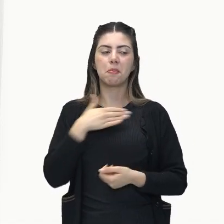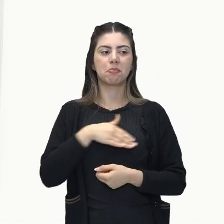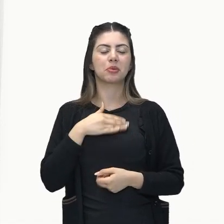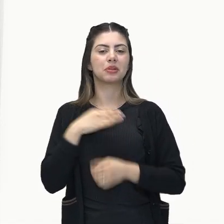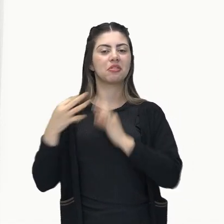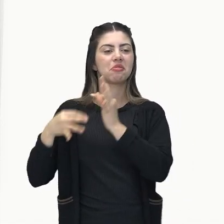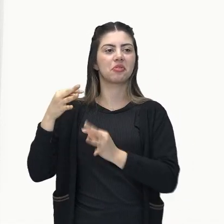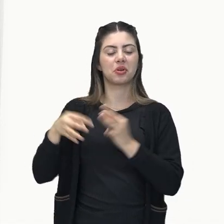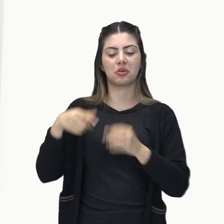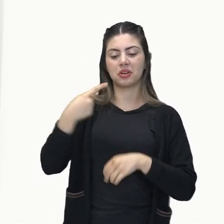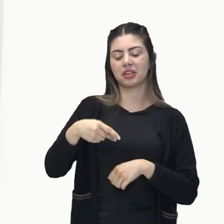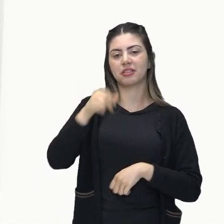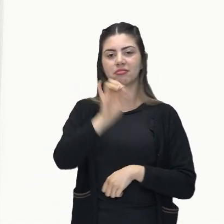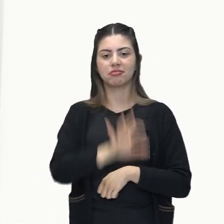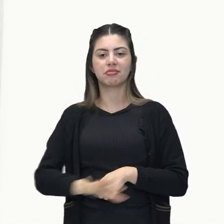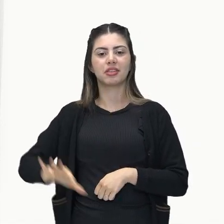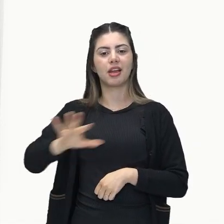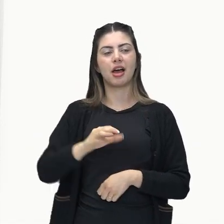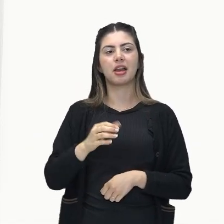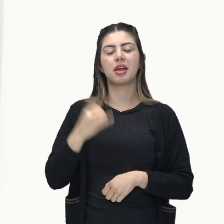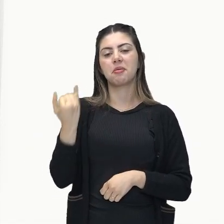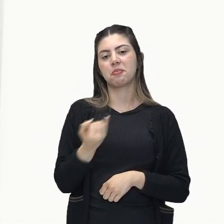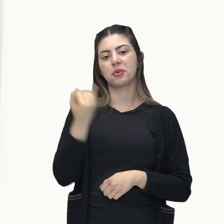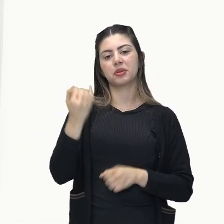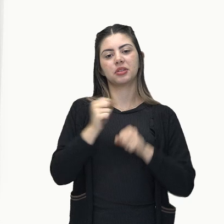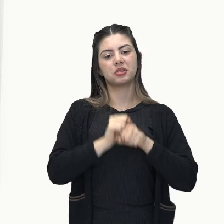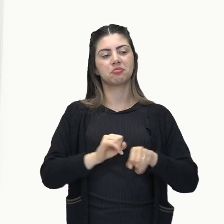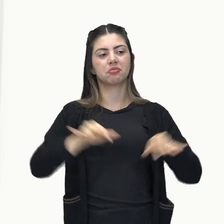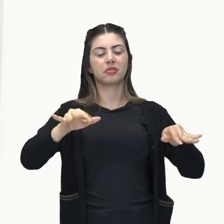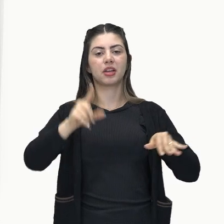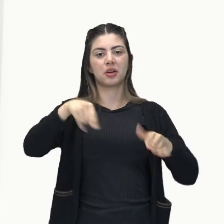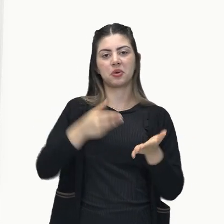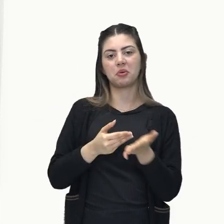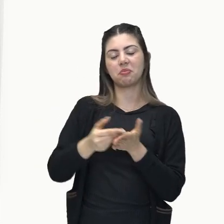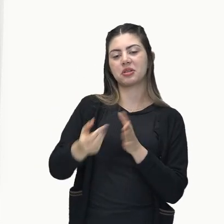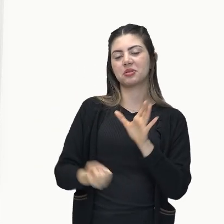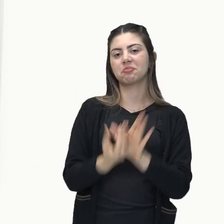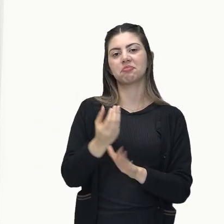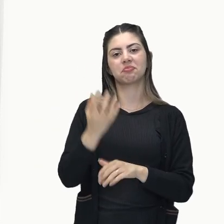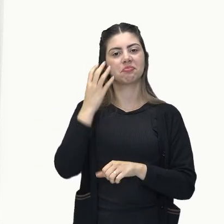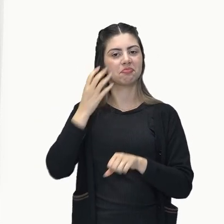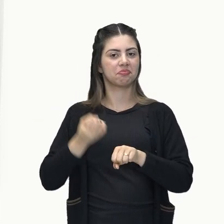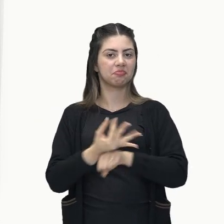toda a trajetória que trilhei no programa e por ser um estreante no universo dos podcasts.